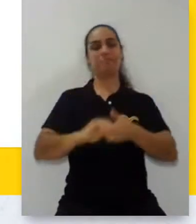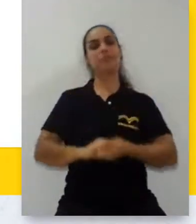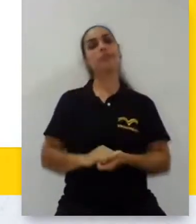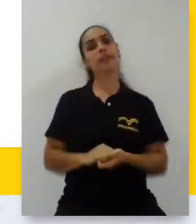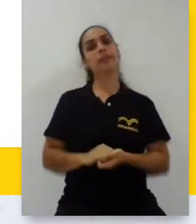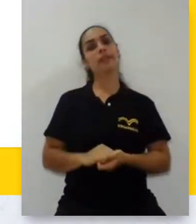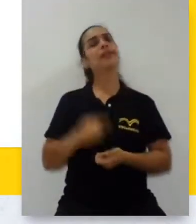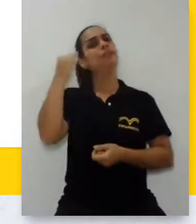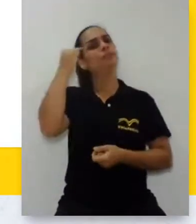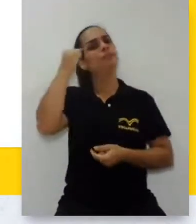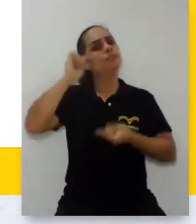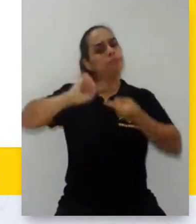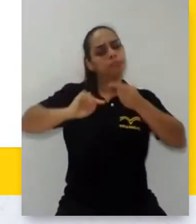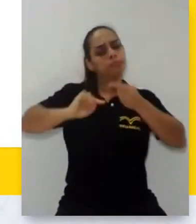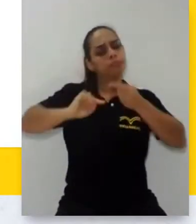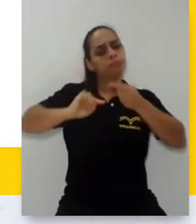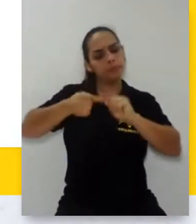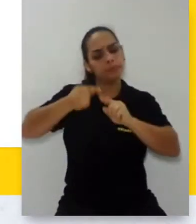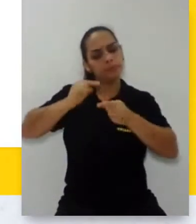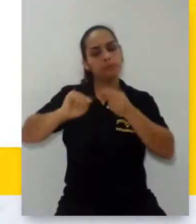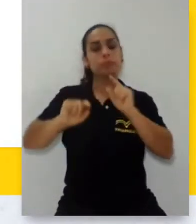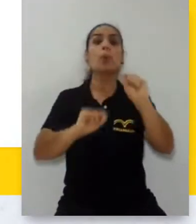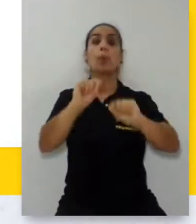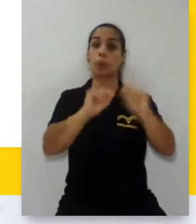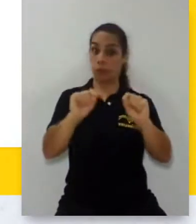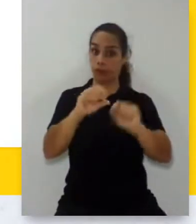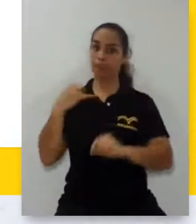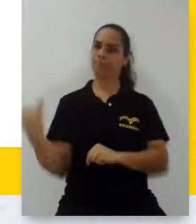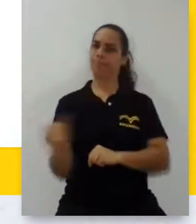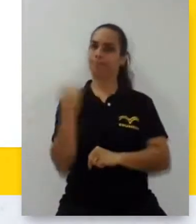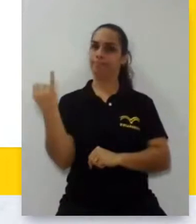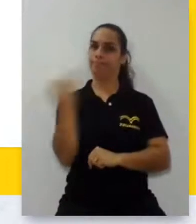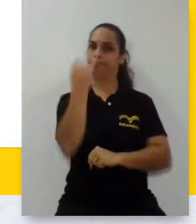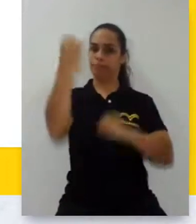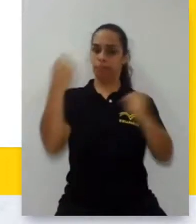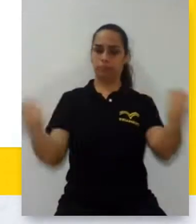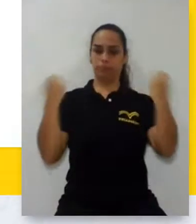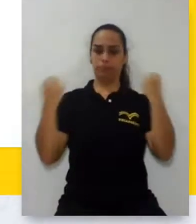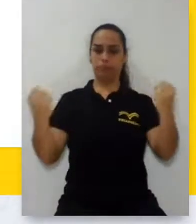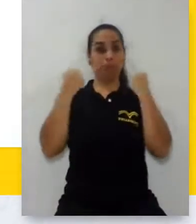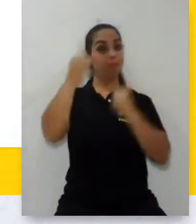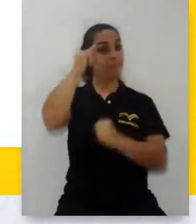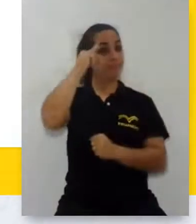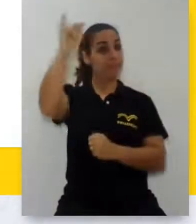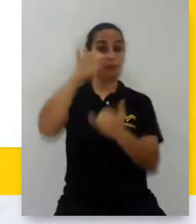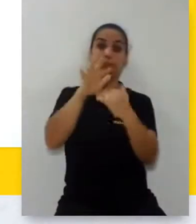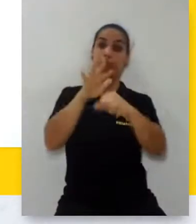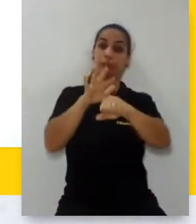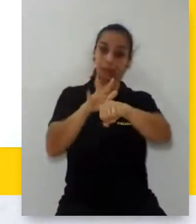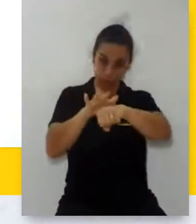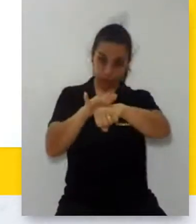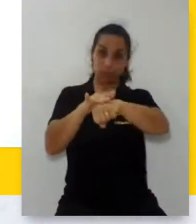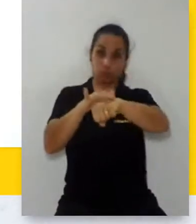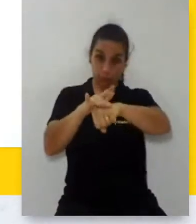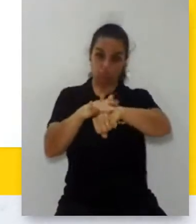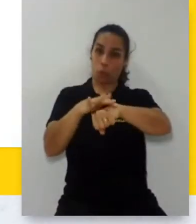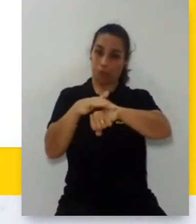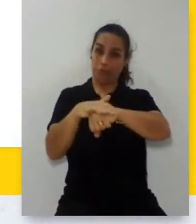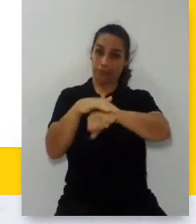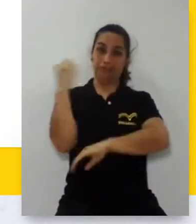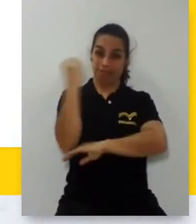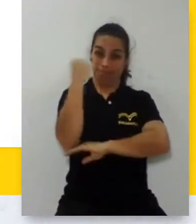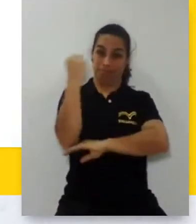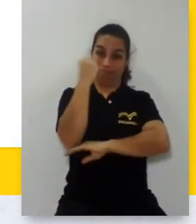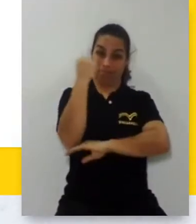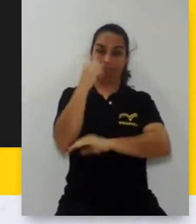importância do exercício físico na prevenção de doenças crônicas. Eu gostaria de iniciar a nossa live de hoje fazendo uma dinâmica